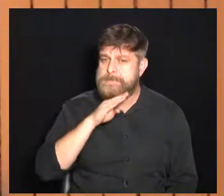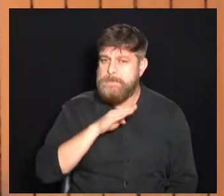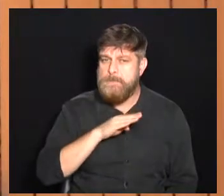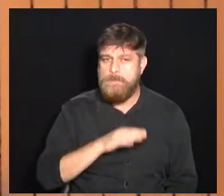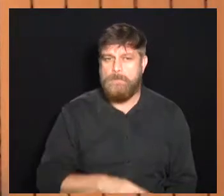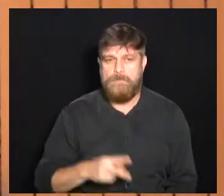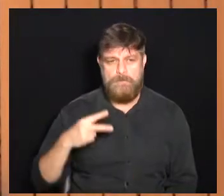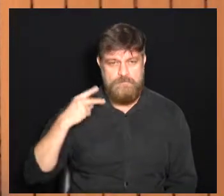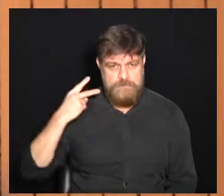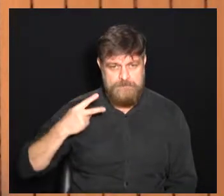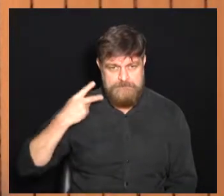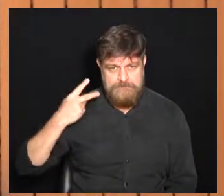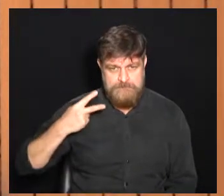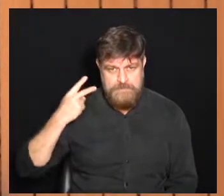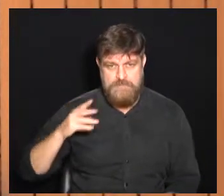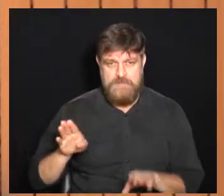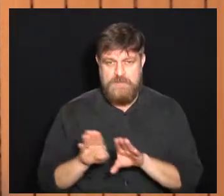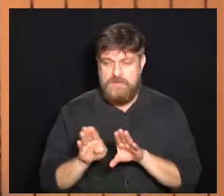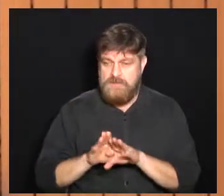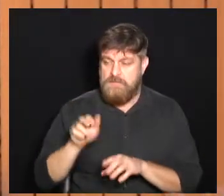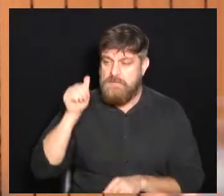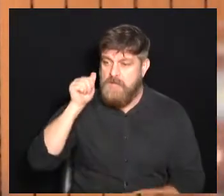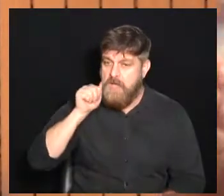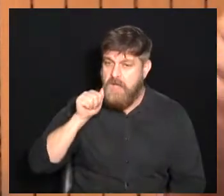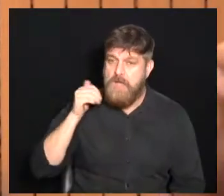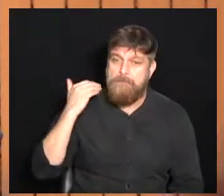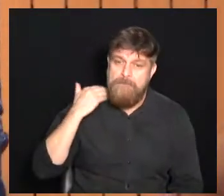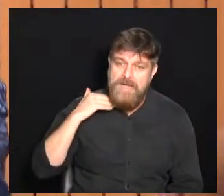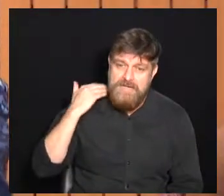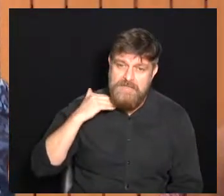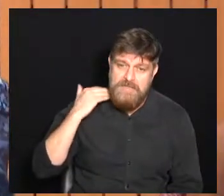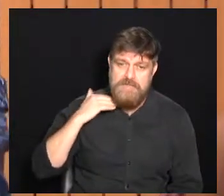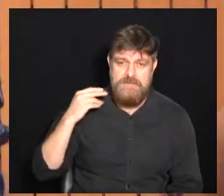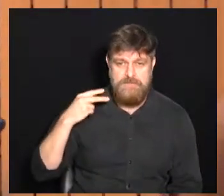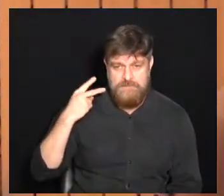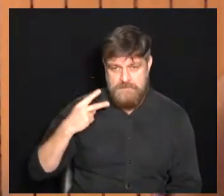senhores vereadores e senhora vereadora.